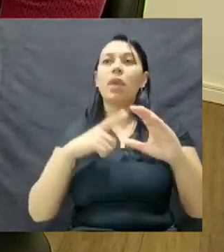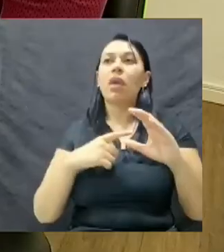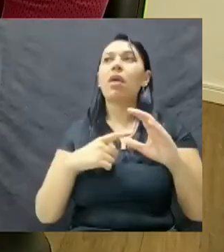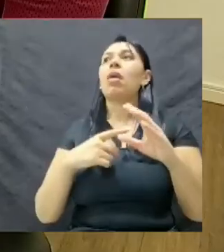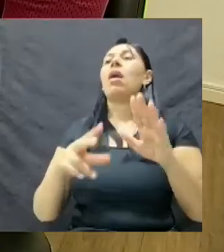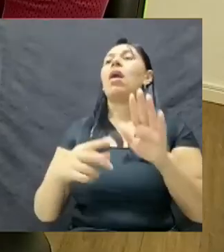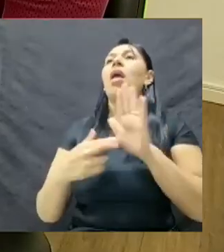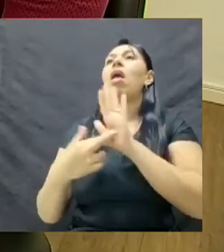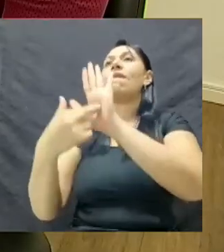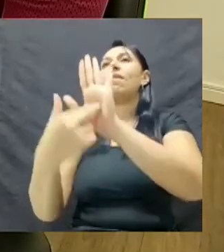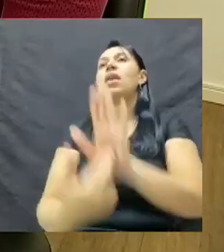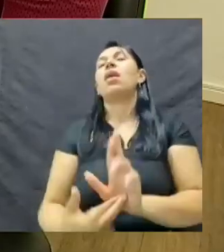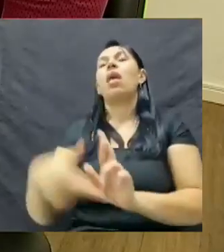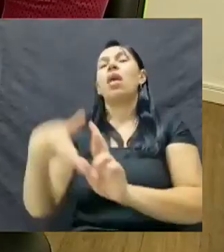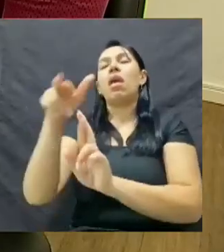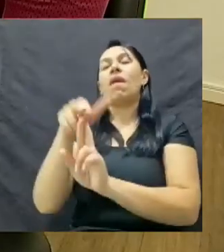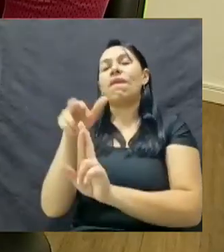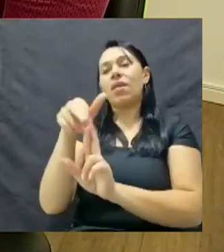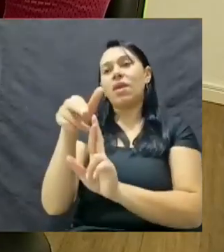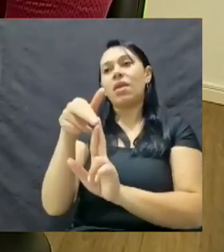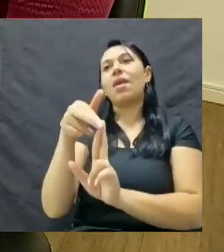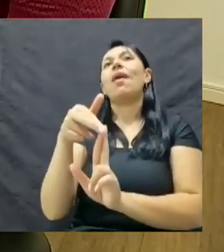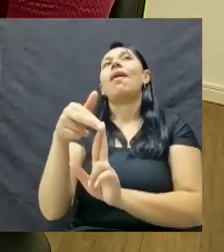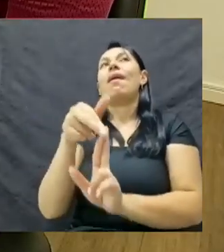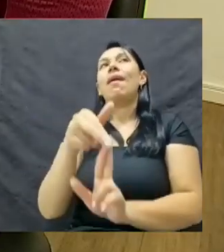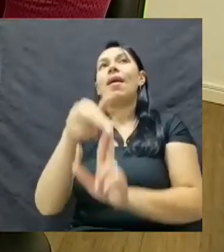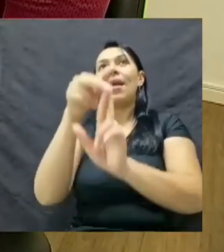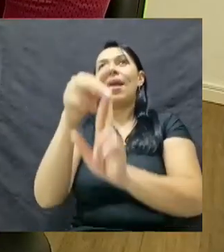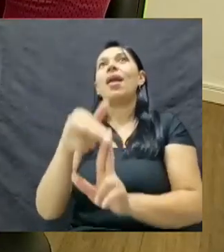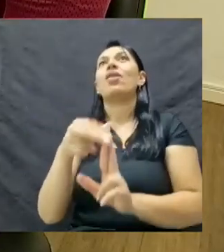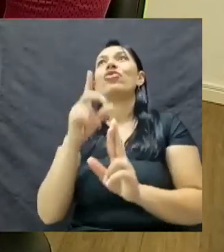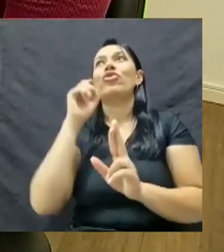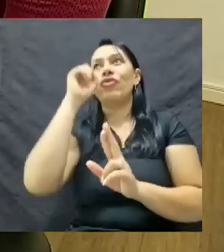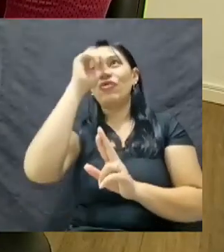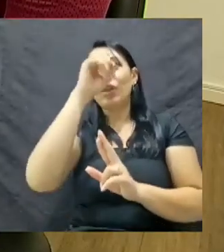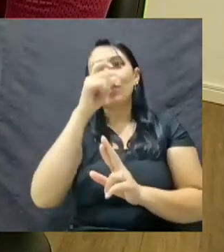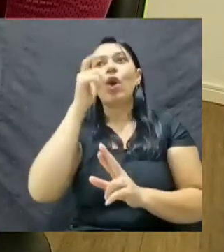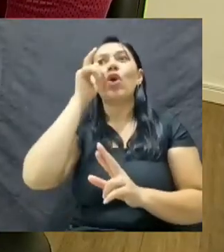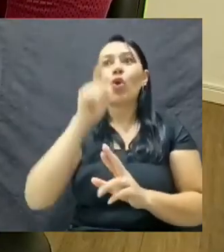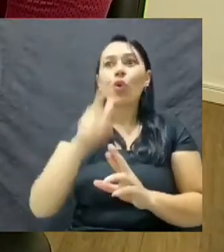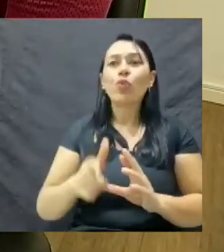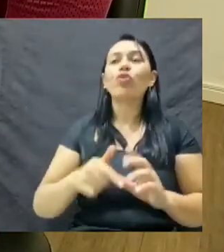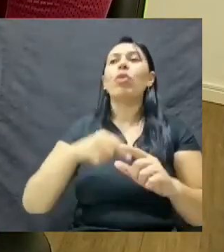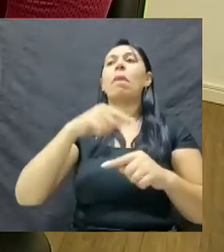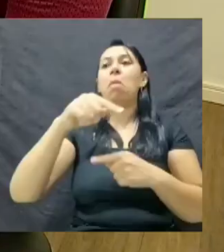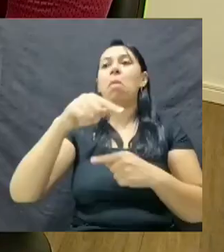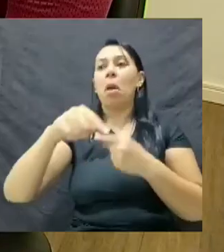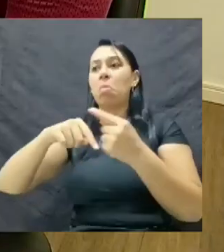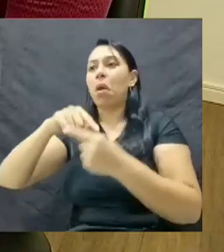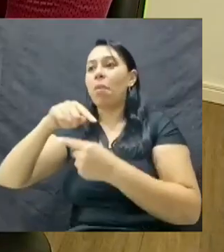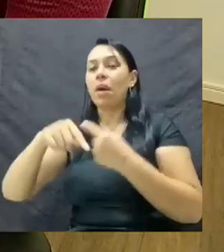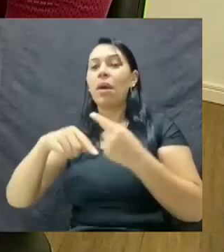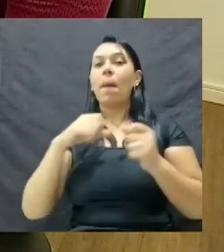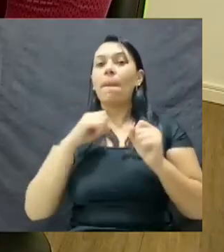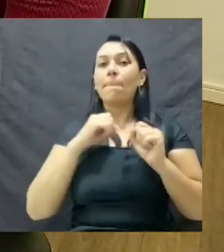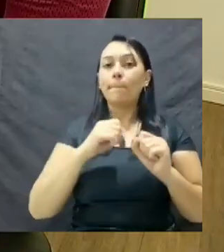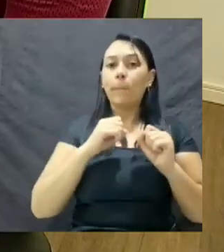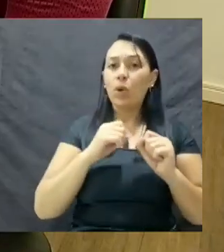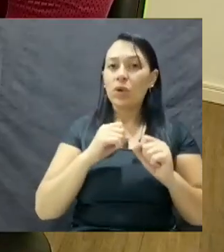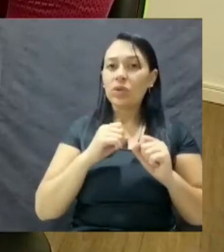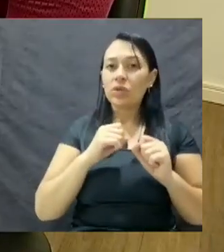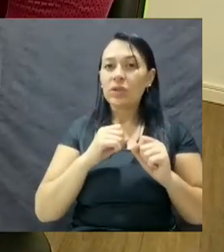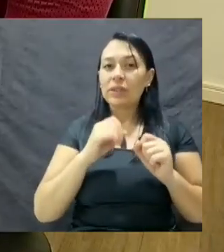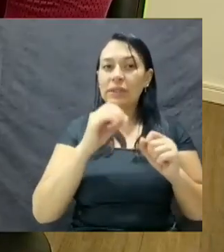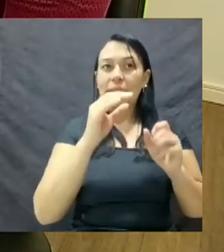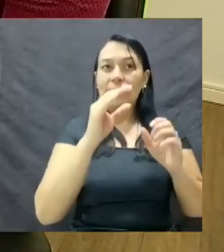difícil é manter tudo isso girando, né, Ronan? Porque, por exemplo, como você falou, pode vir uma Câmara de uma cidade pequena tentar se